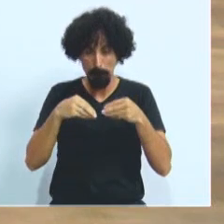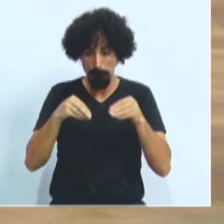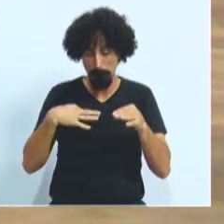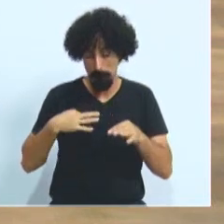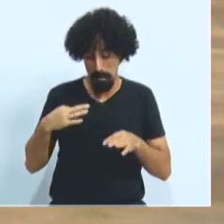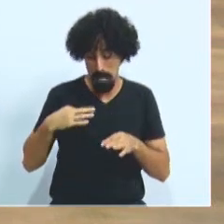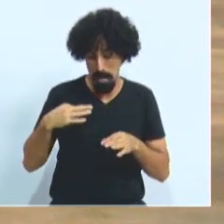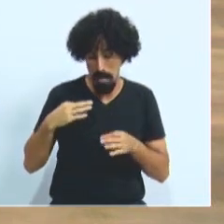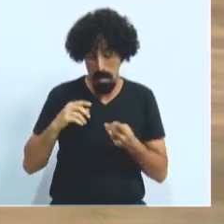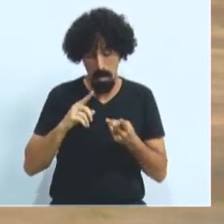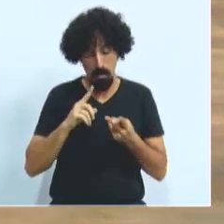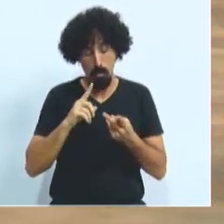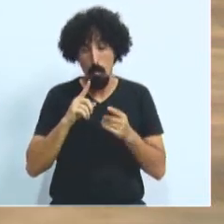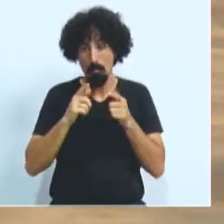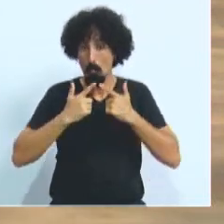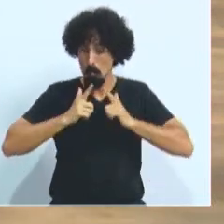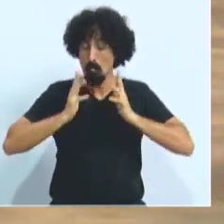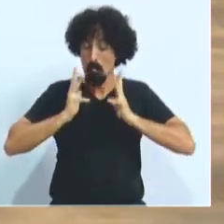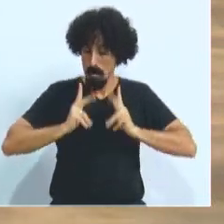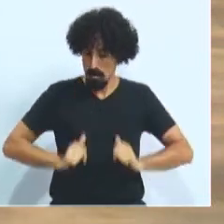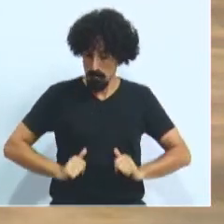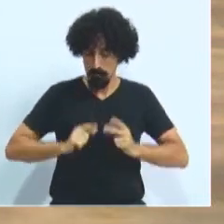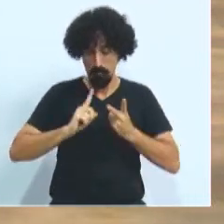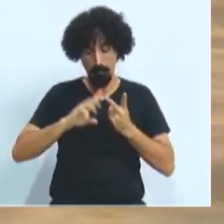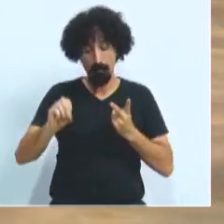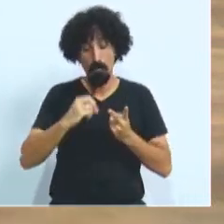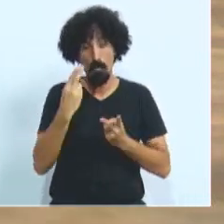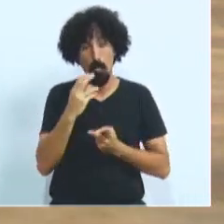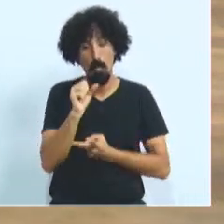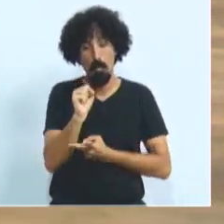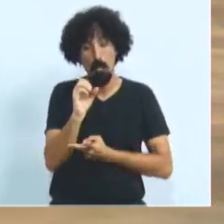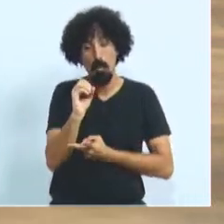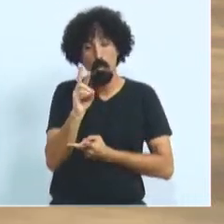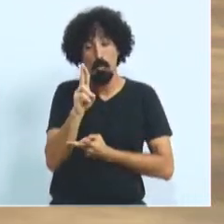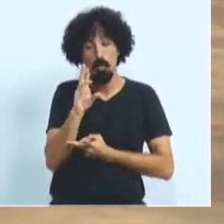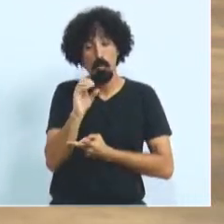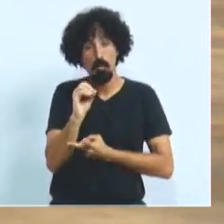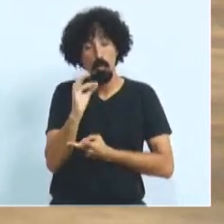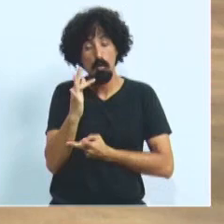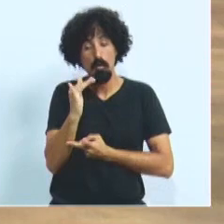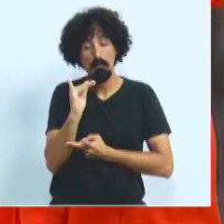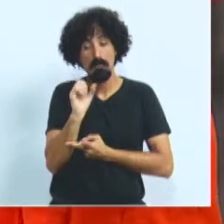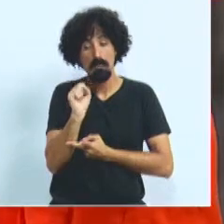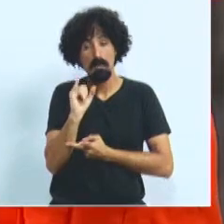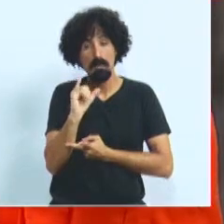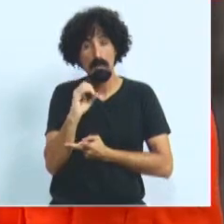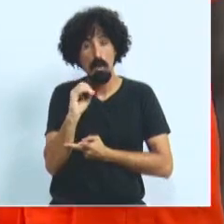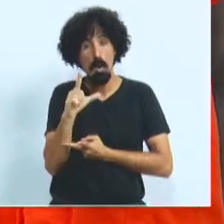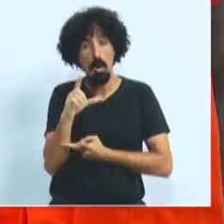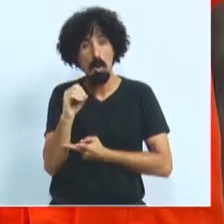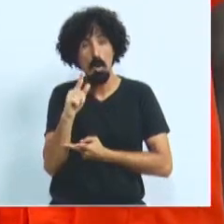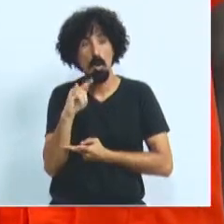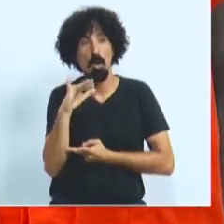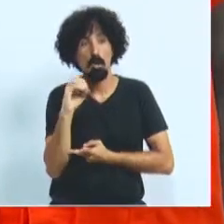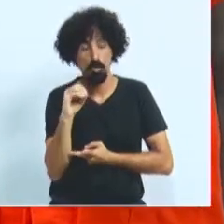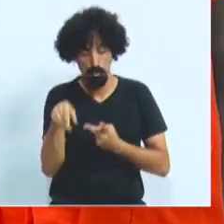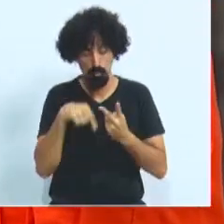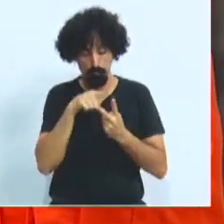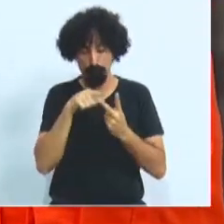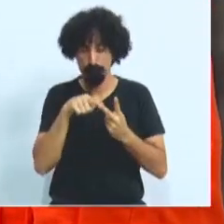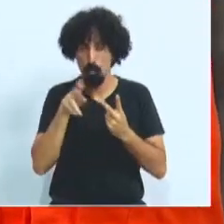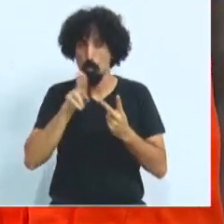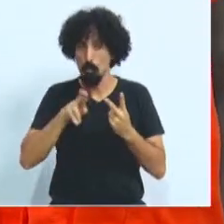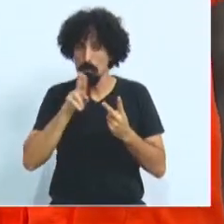fisiológico em casa, umedece com soro fisiológico e coloque em cima do sangramento. Uma questão importante sobre a compressão é